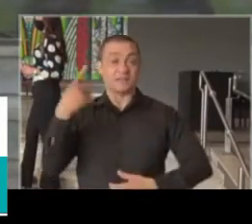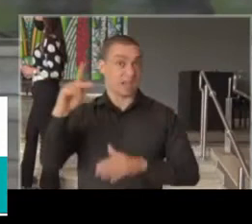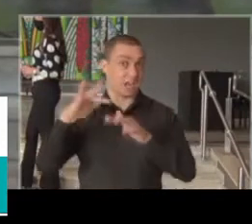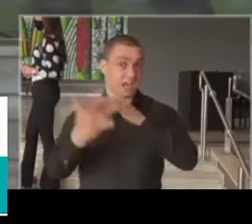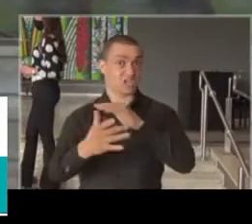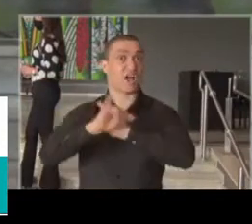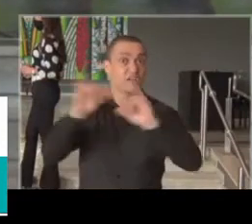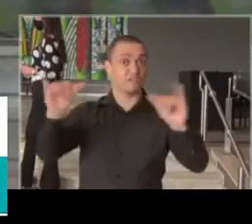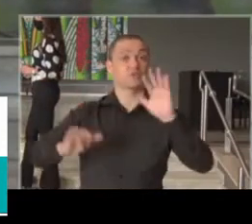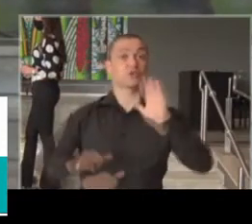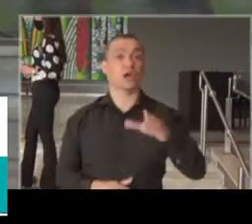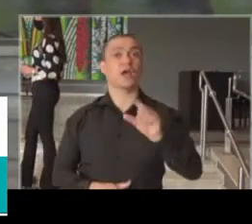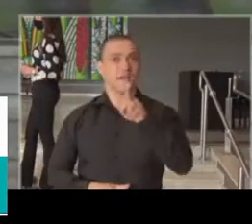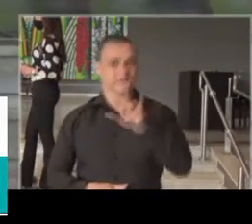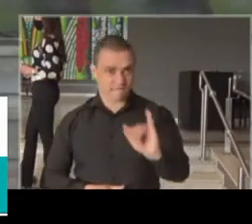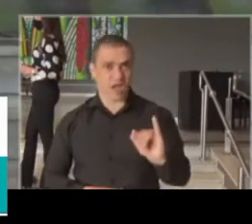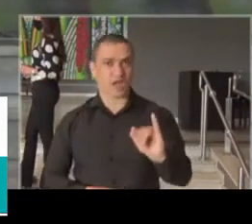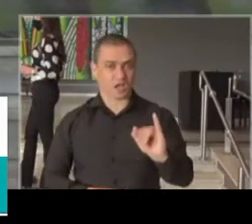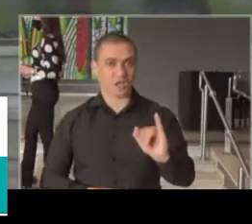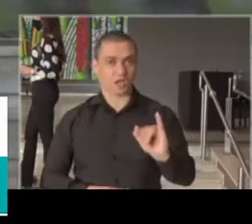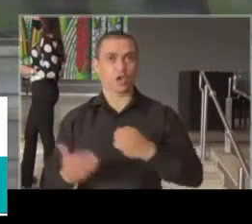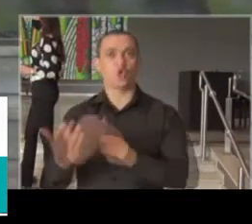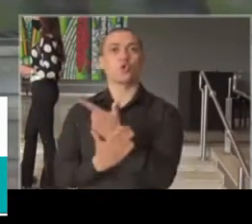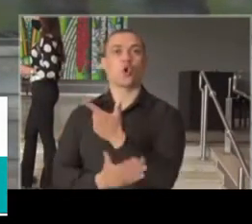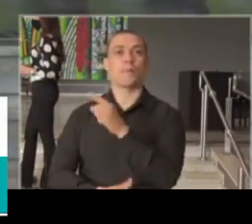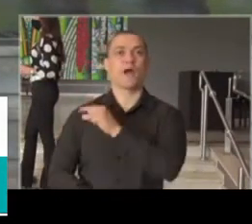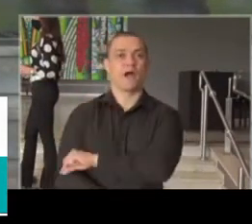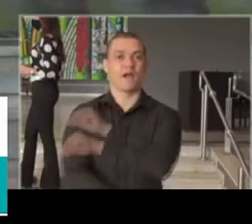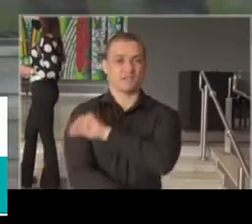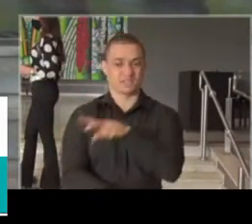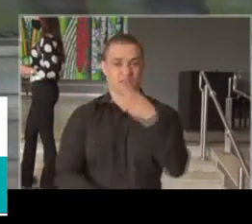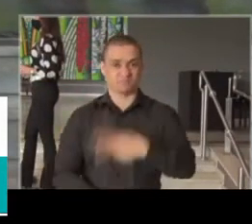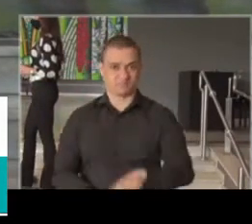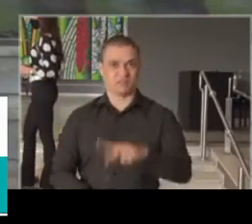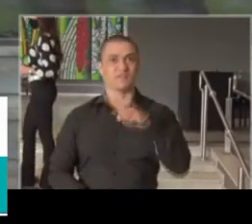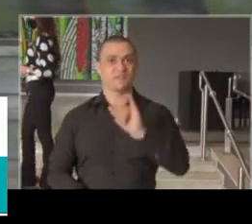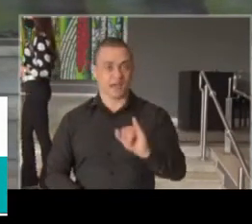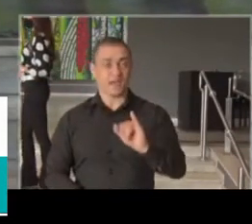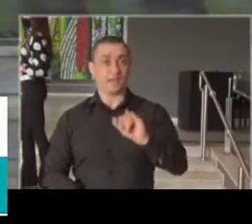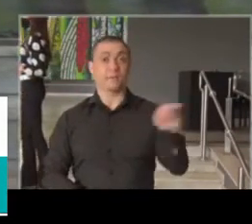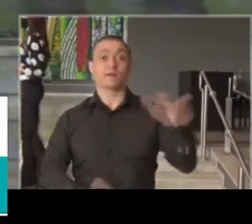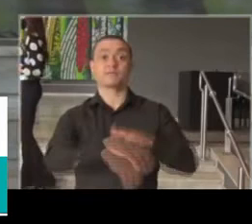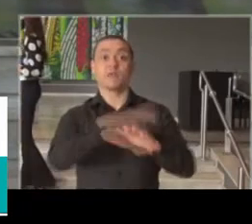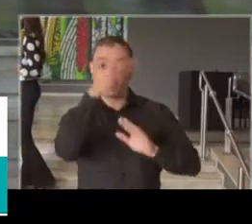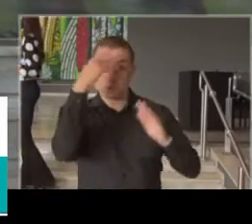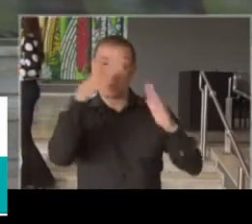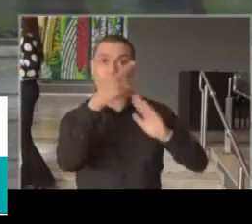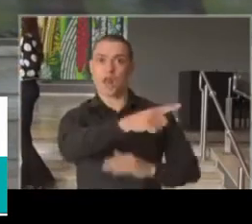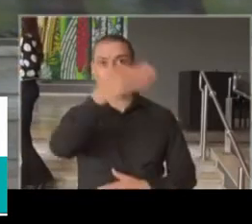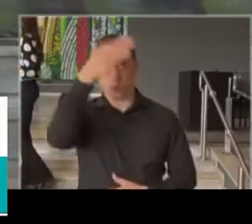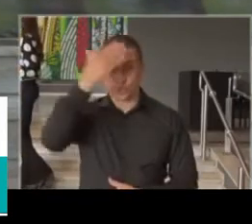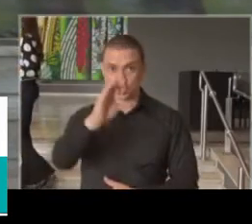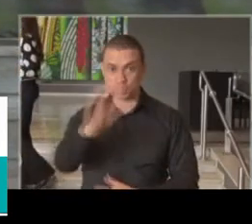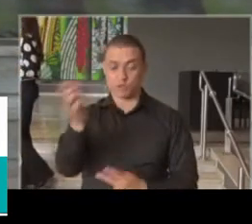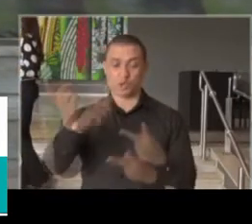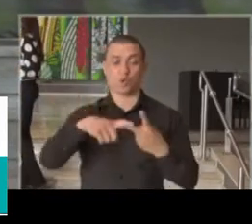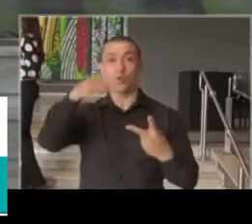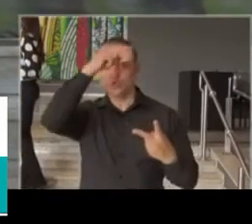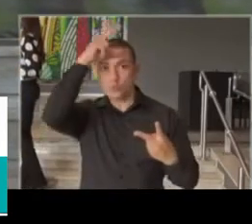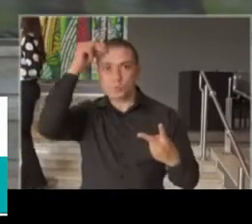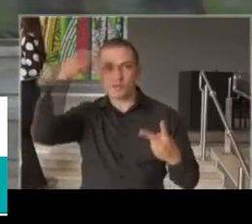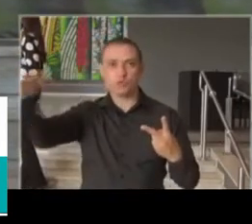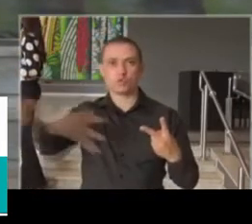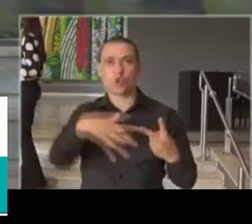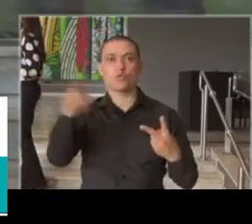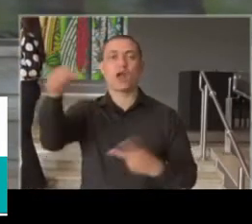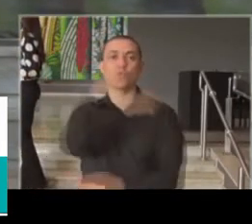que fará a aquisição da vacina para a imunização dos curitibanos. E o novo prefeito eleito do